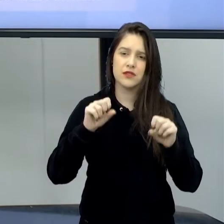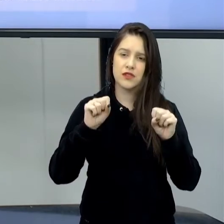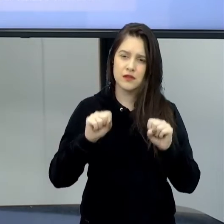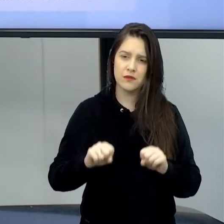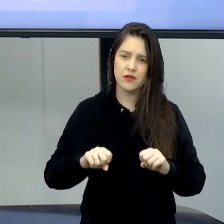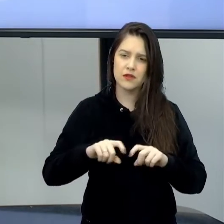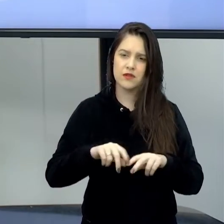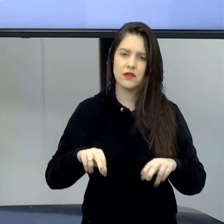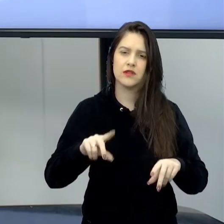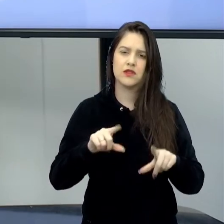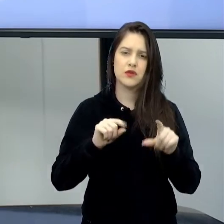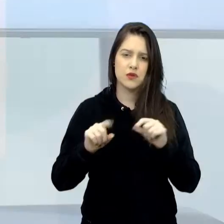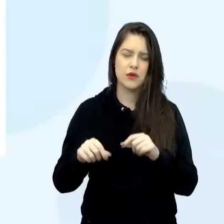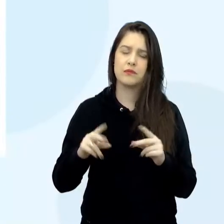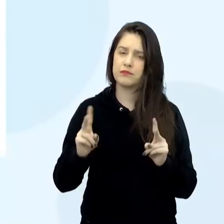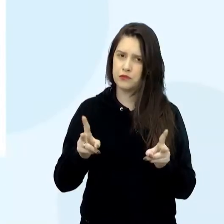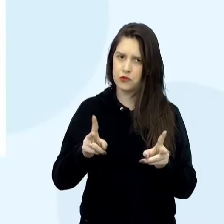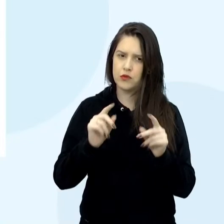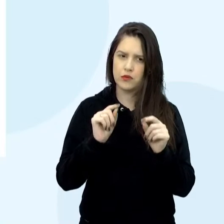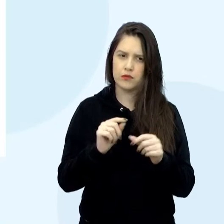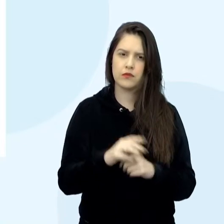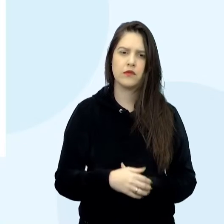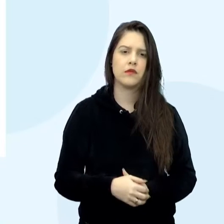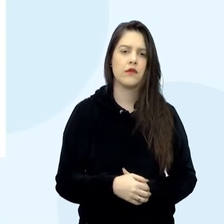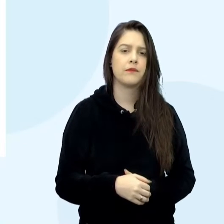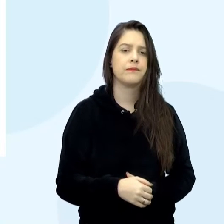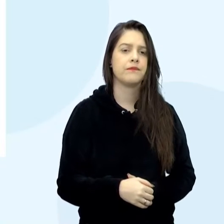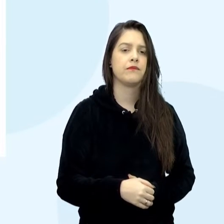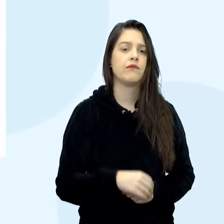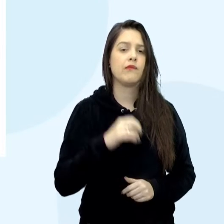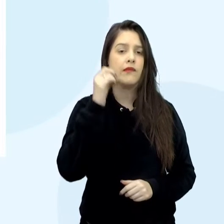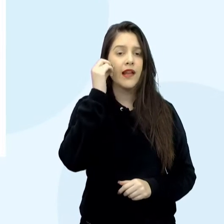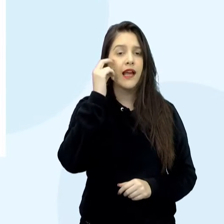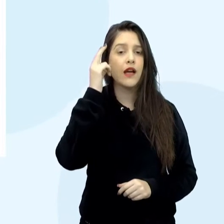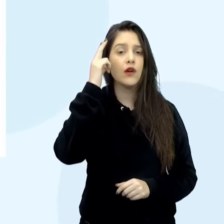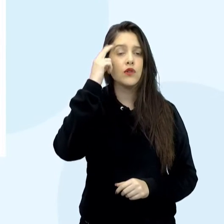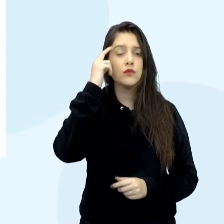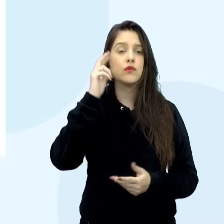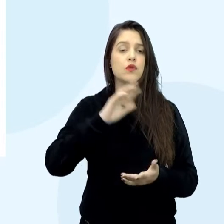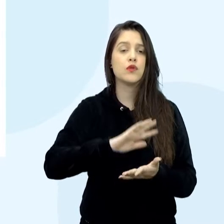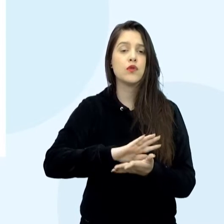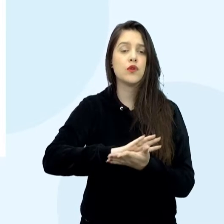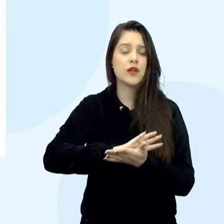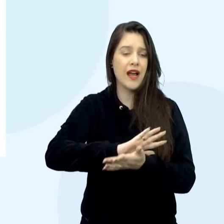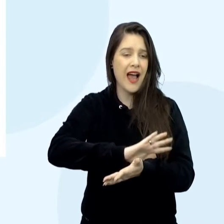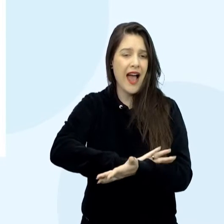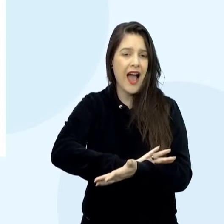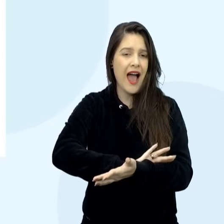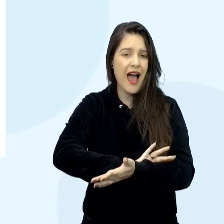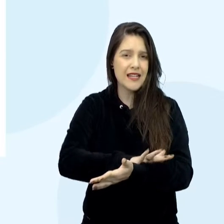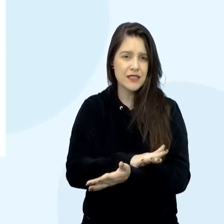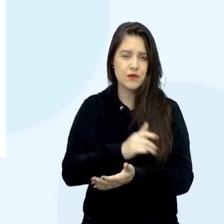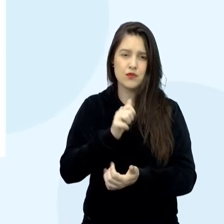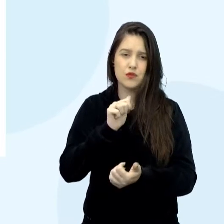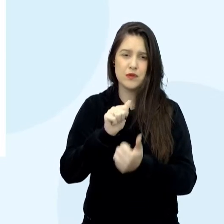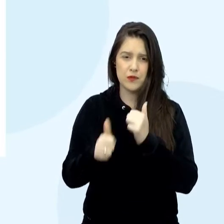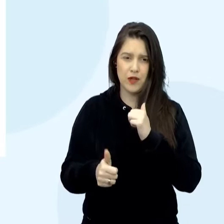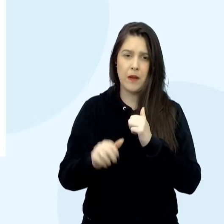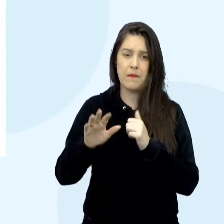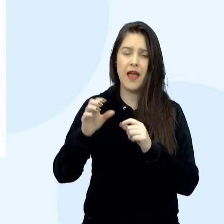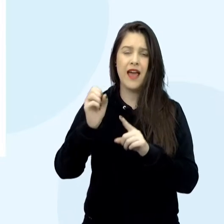por exemplo. Continuando aqui, a gente vai falar da cultura do racismo no esporte. Na